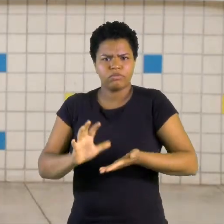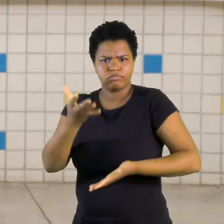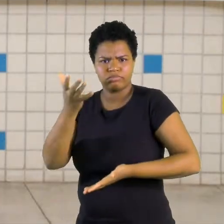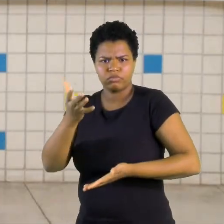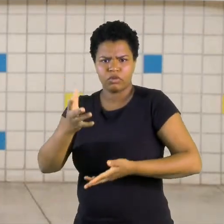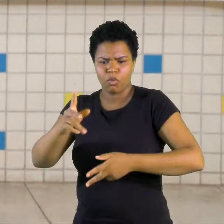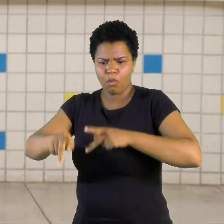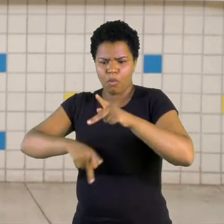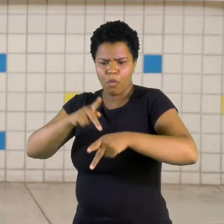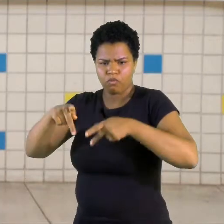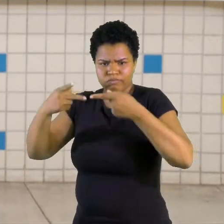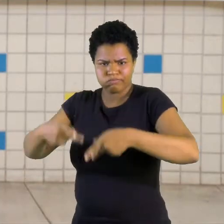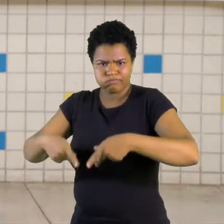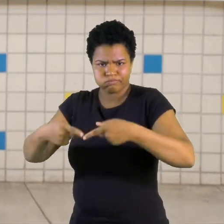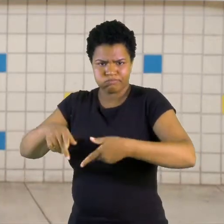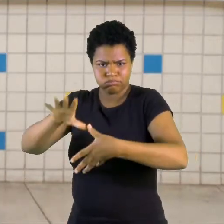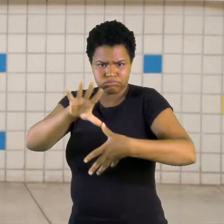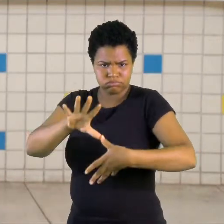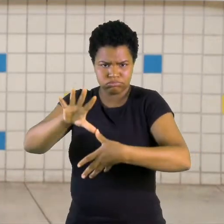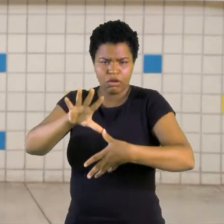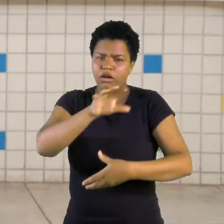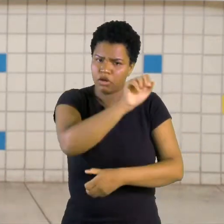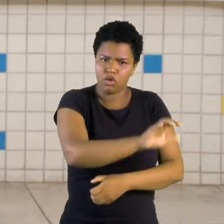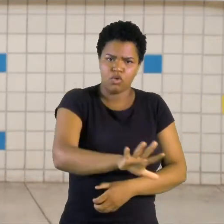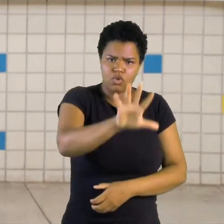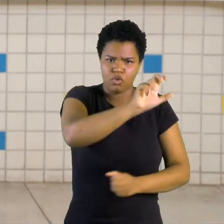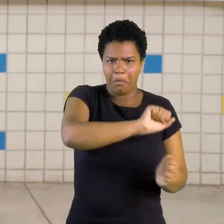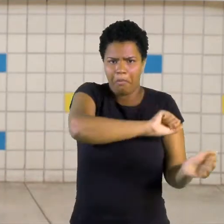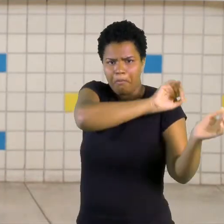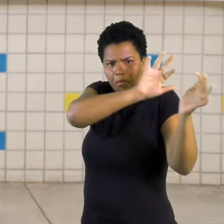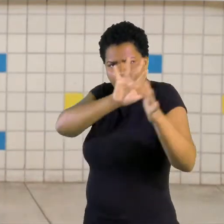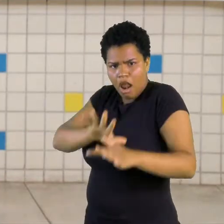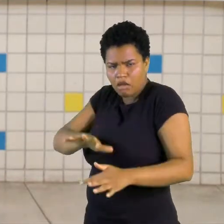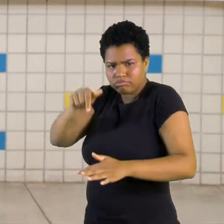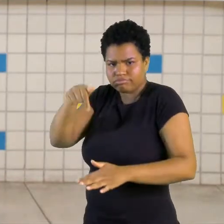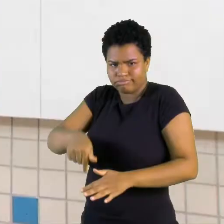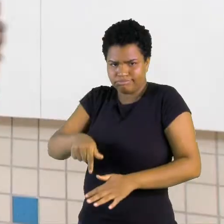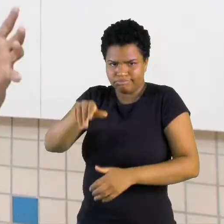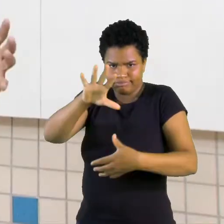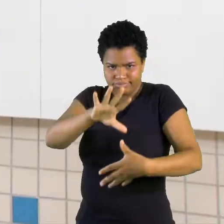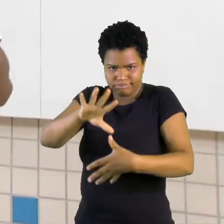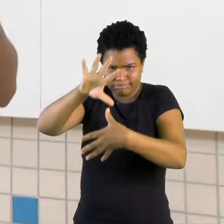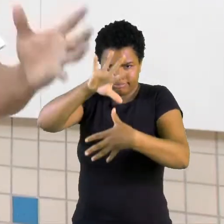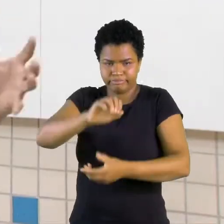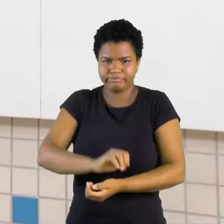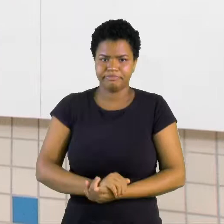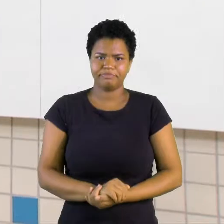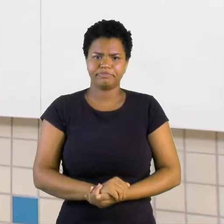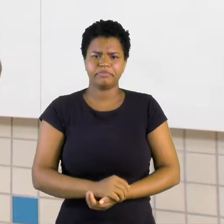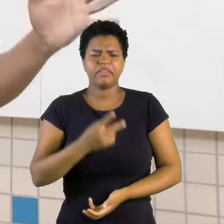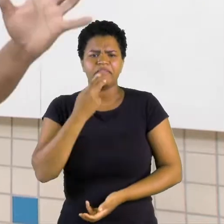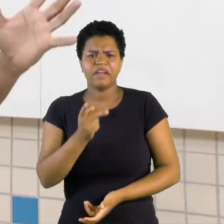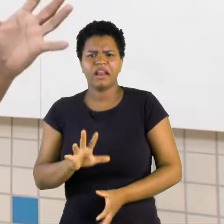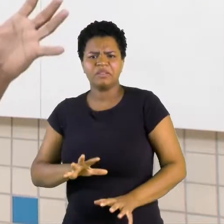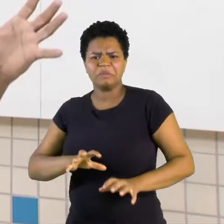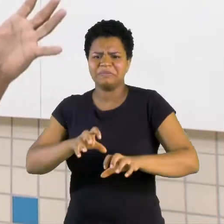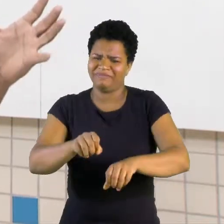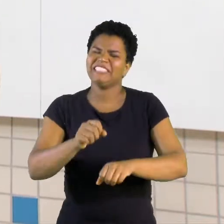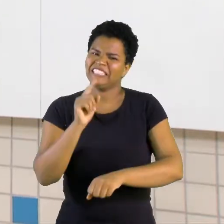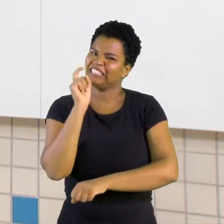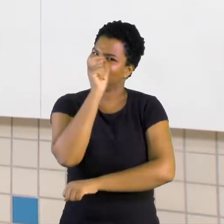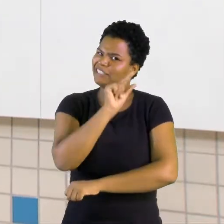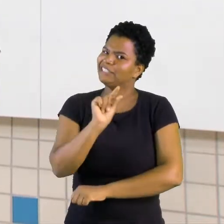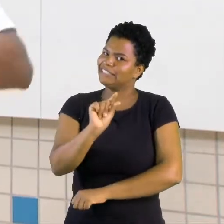povos nativos aqui da América e os europeus que chegaram aqui na América. Mas falar sobre conquista é um pouco complicado,